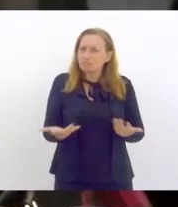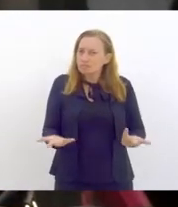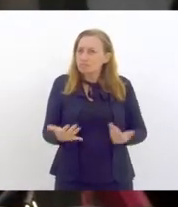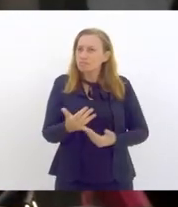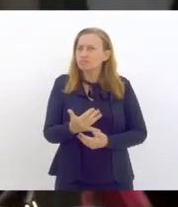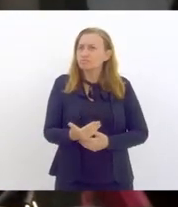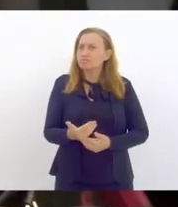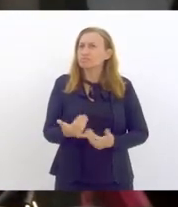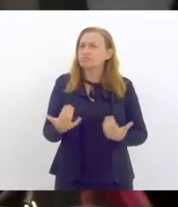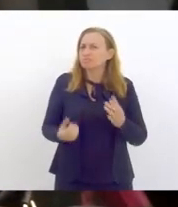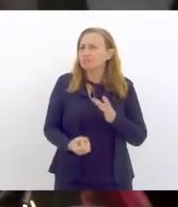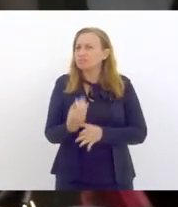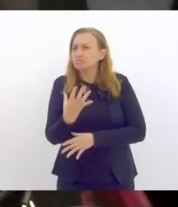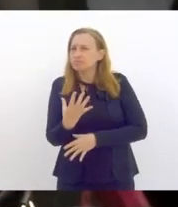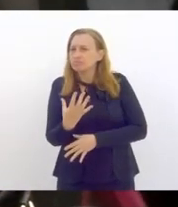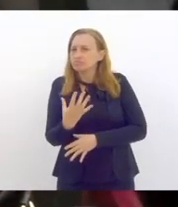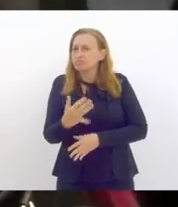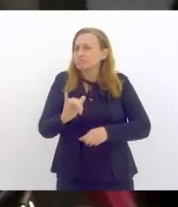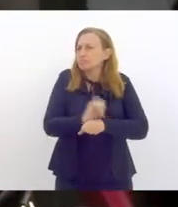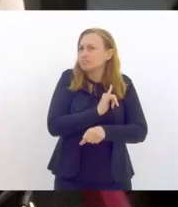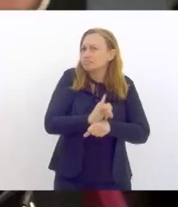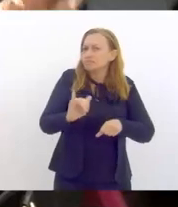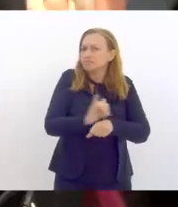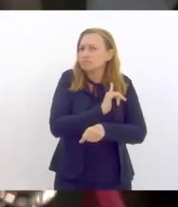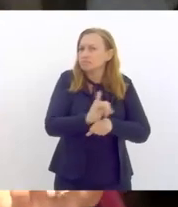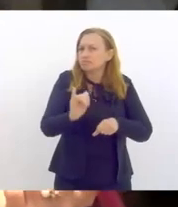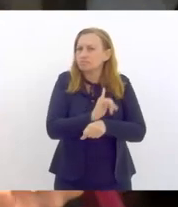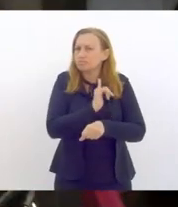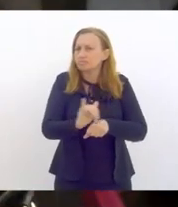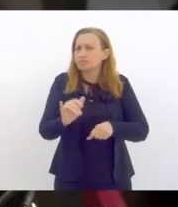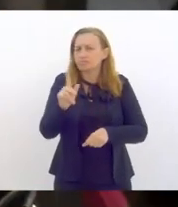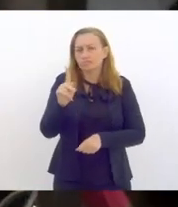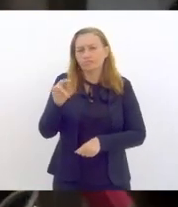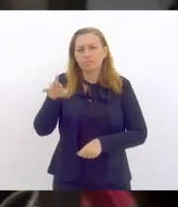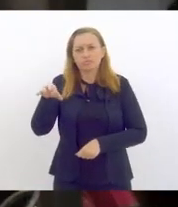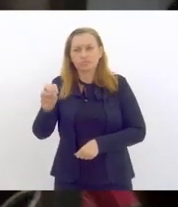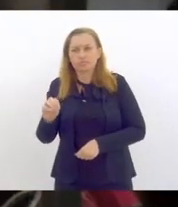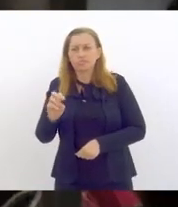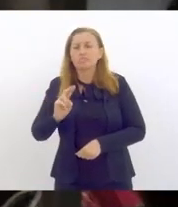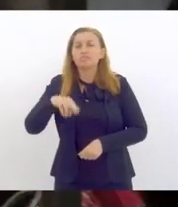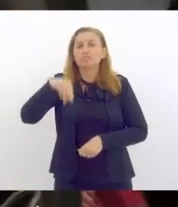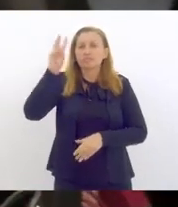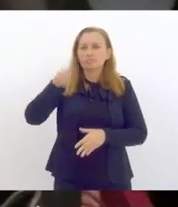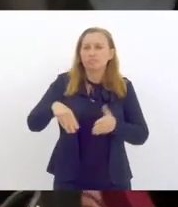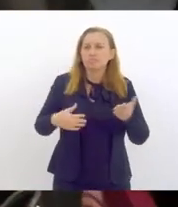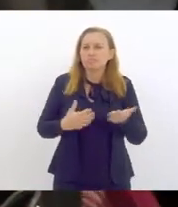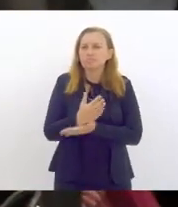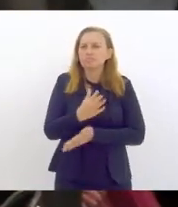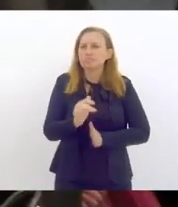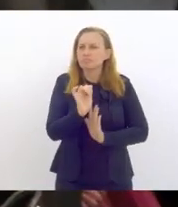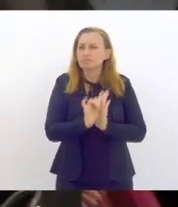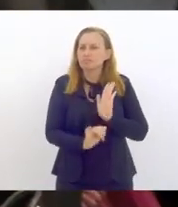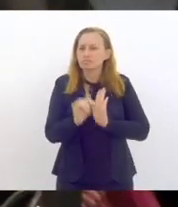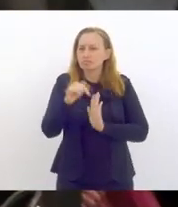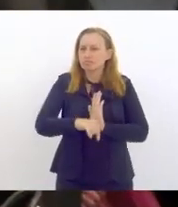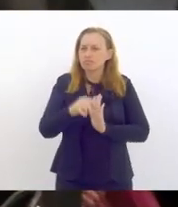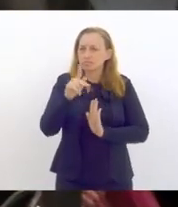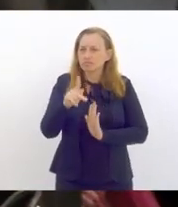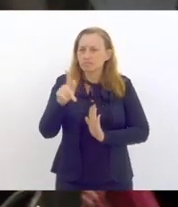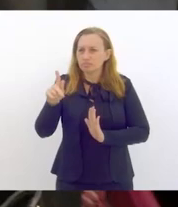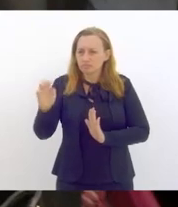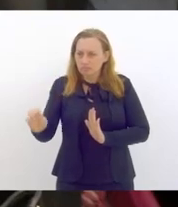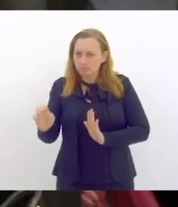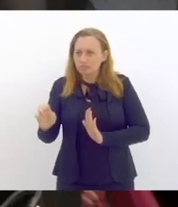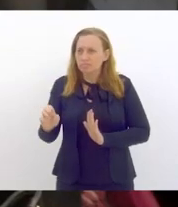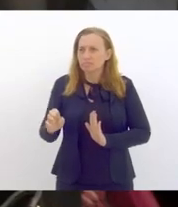o que tinha que se criar um mecanismo para o passivo e quem aprovou esse relatório aqui do pgel